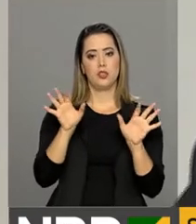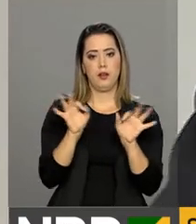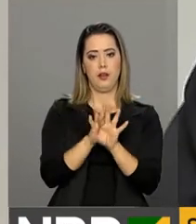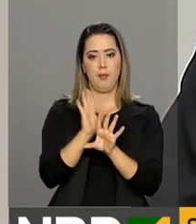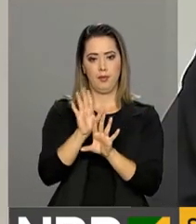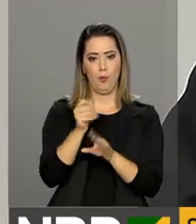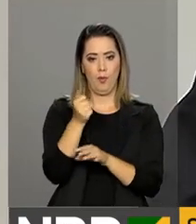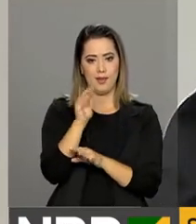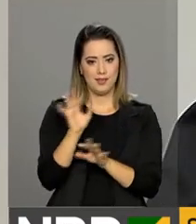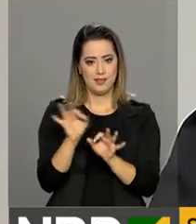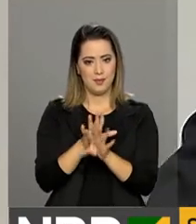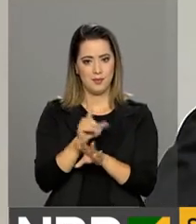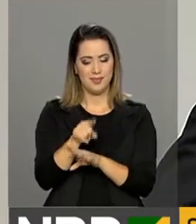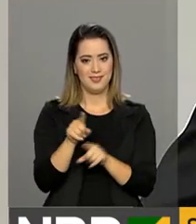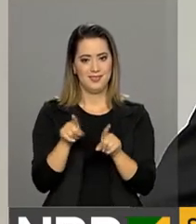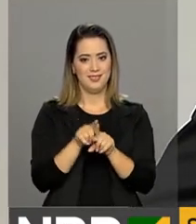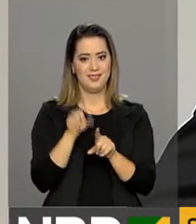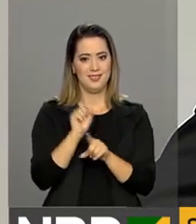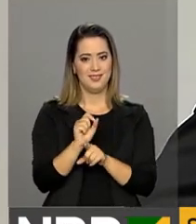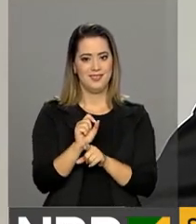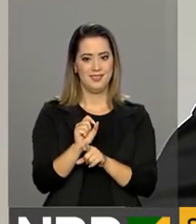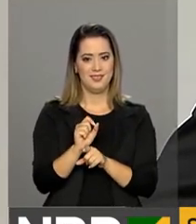mas o